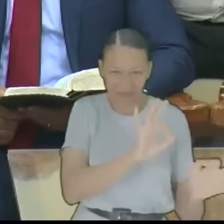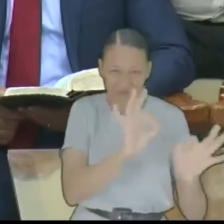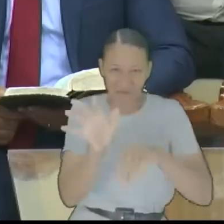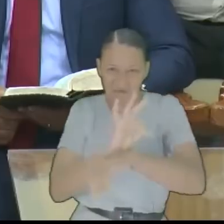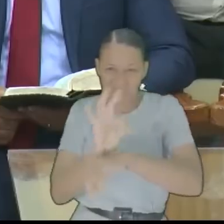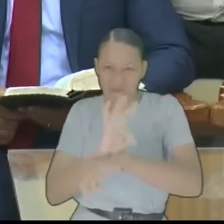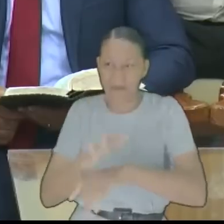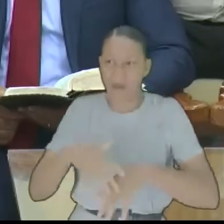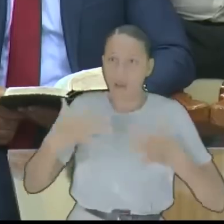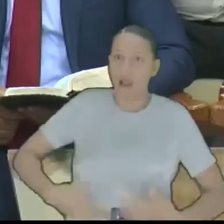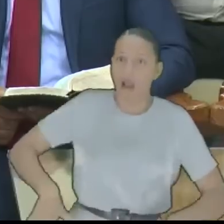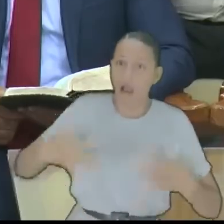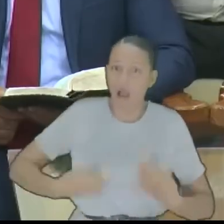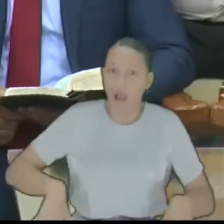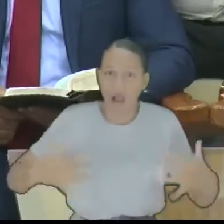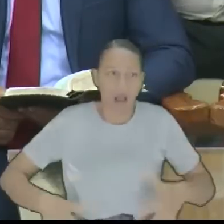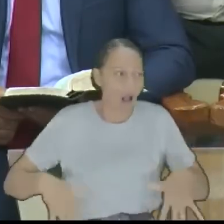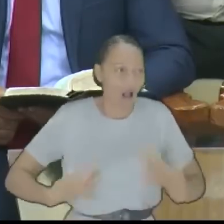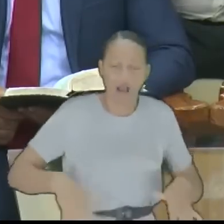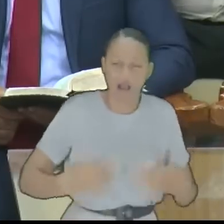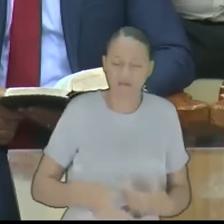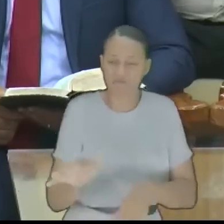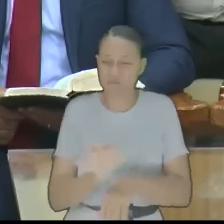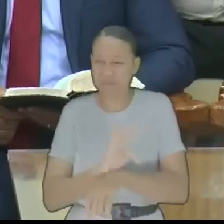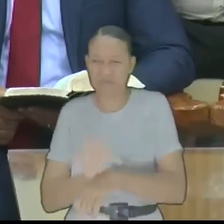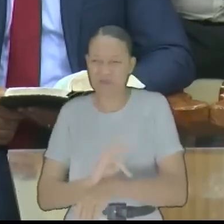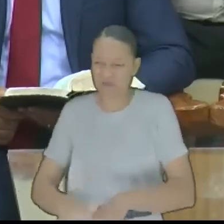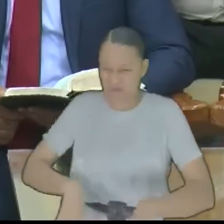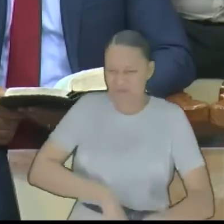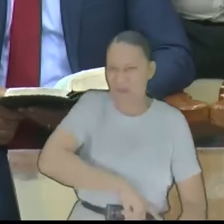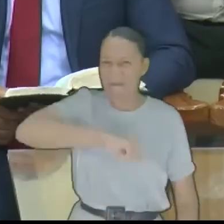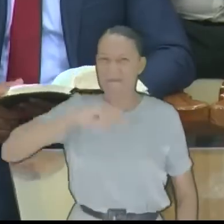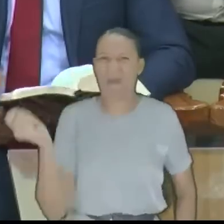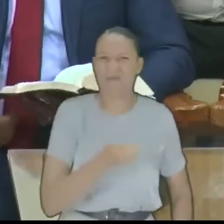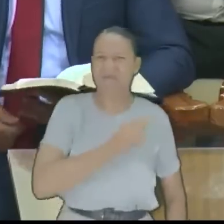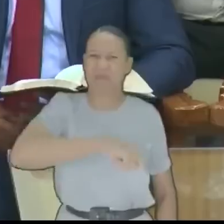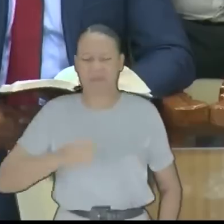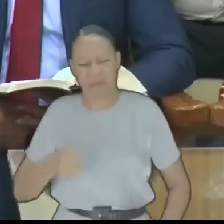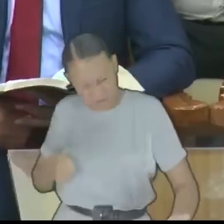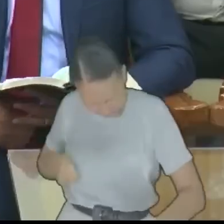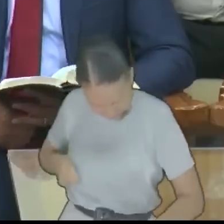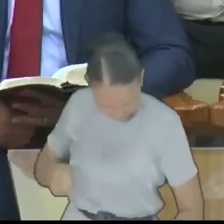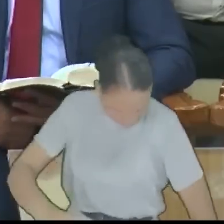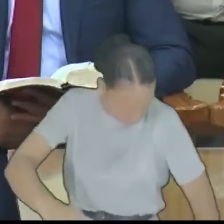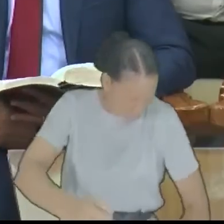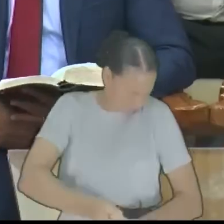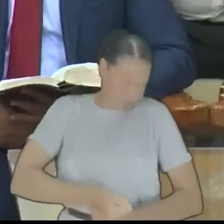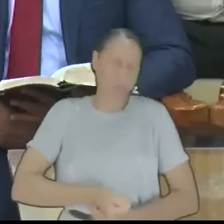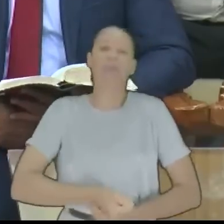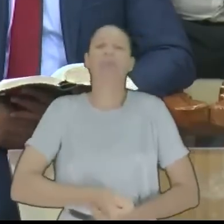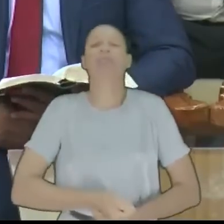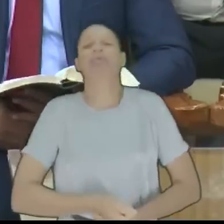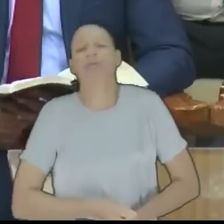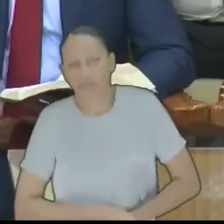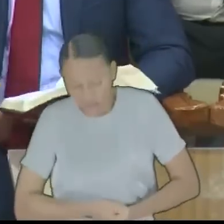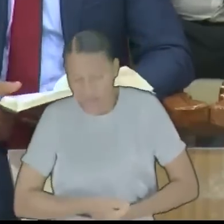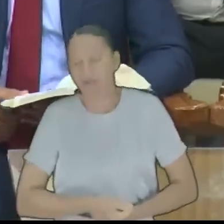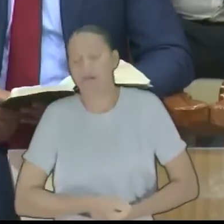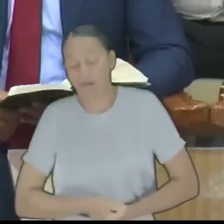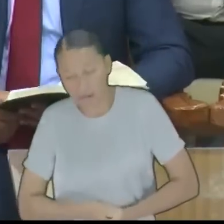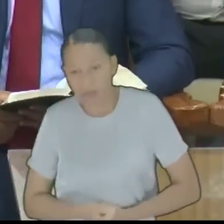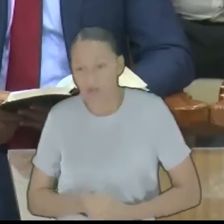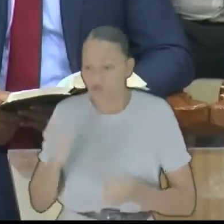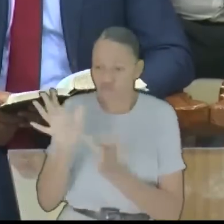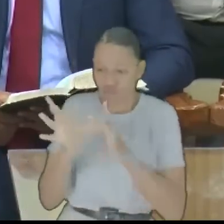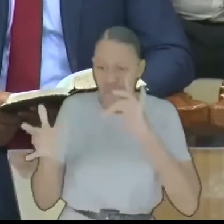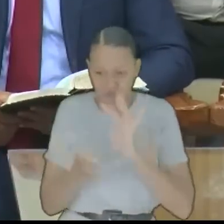filmes pavorosos, aqueles filmes de derramamento de sangue. Meus amados irmãos, aquilo ali, quando